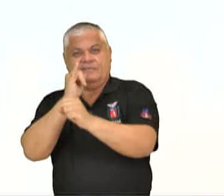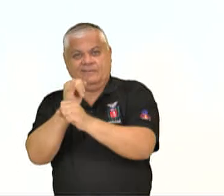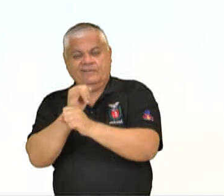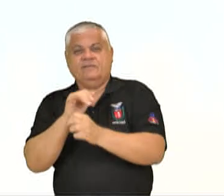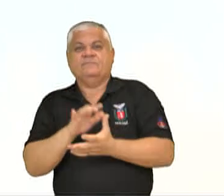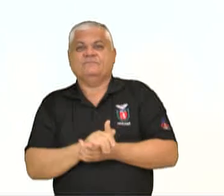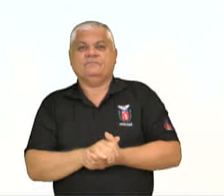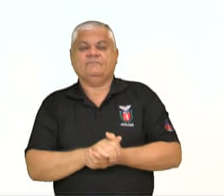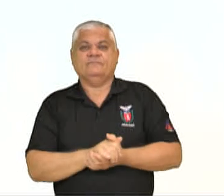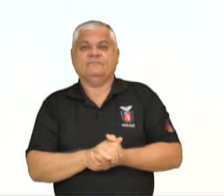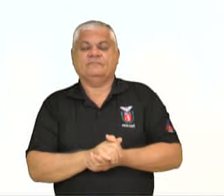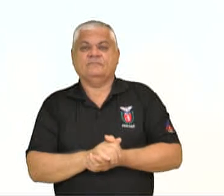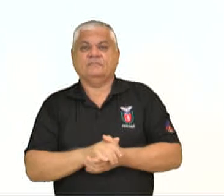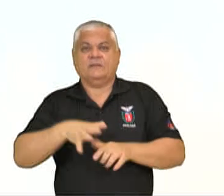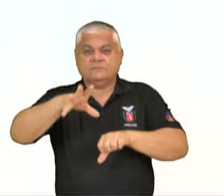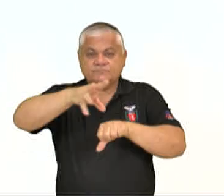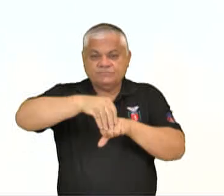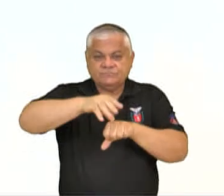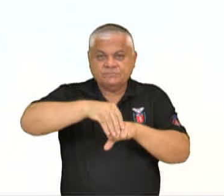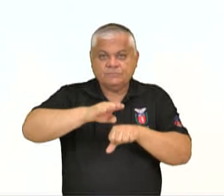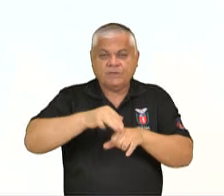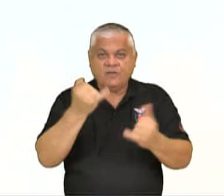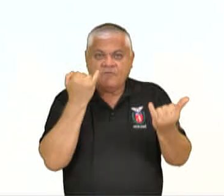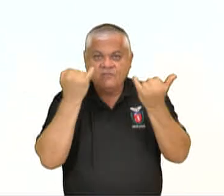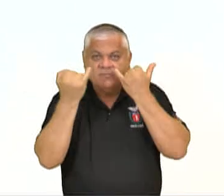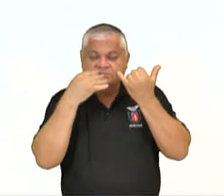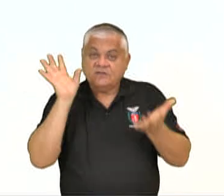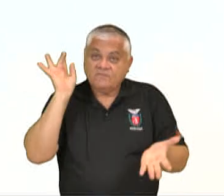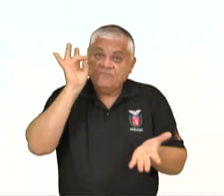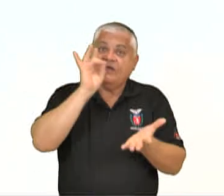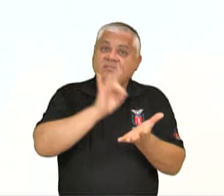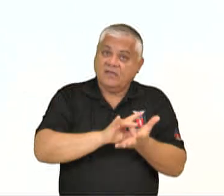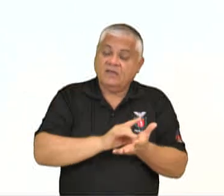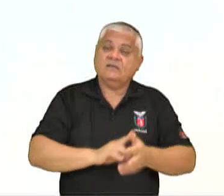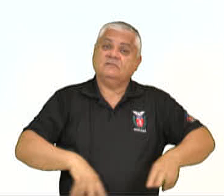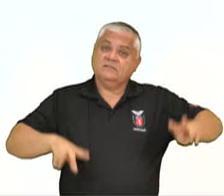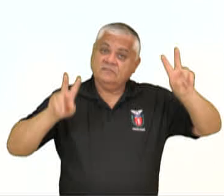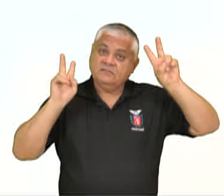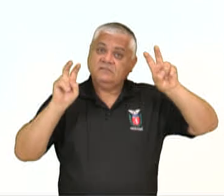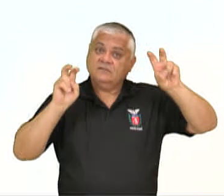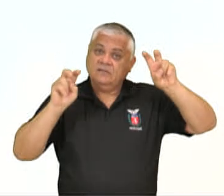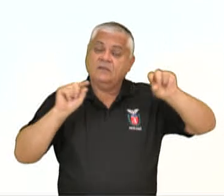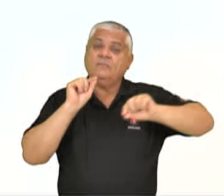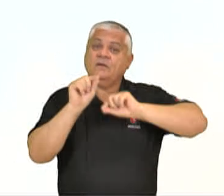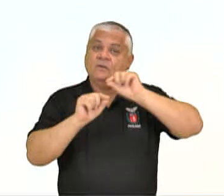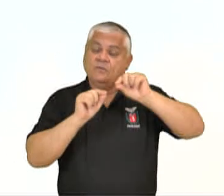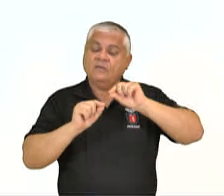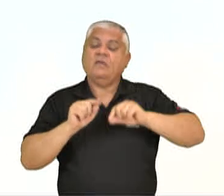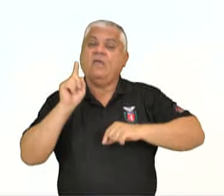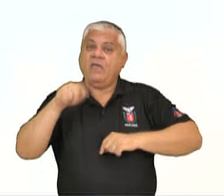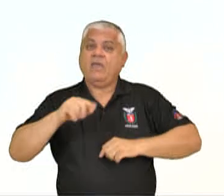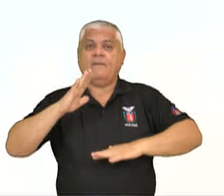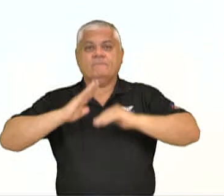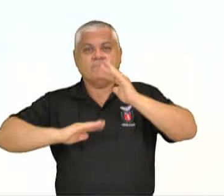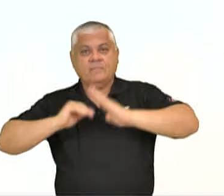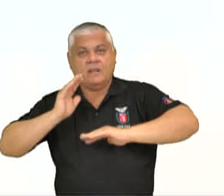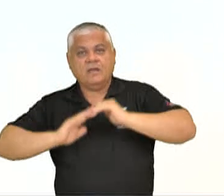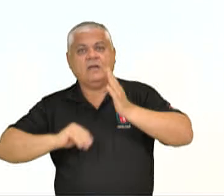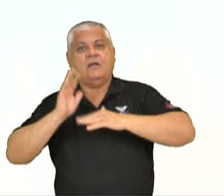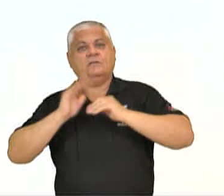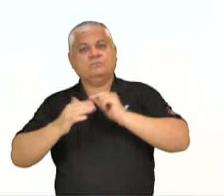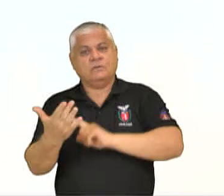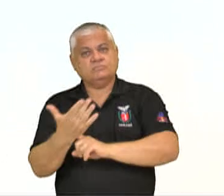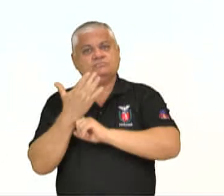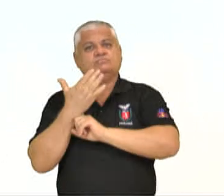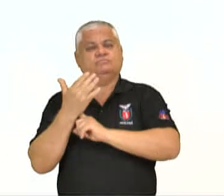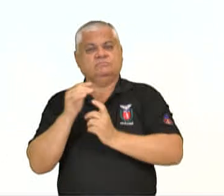fornece informações verdadeiras e objetivas sobre um determinado tema, assumindo um caráter prático e utilitário.